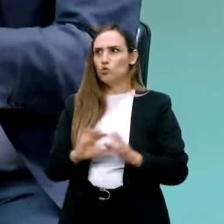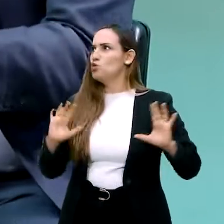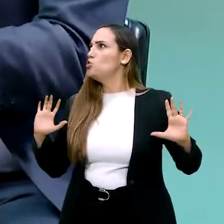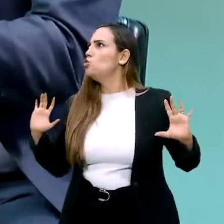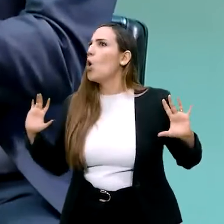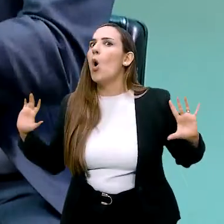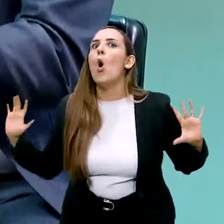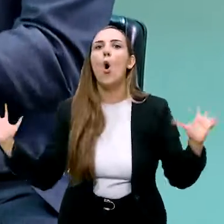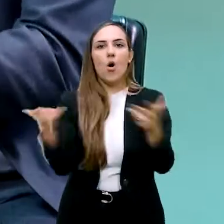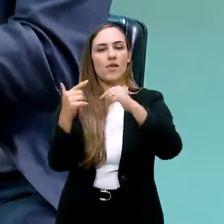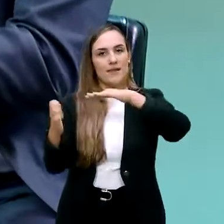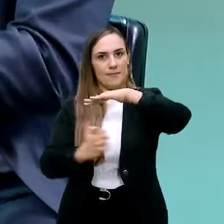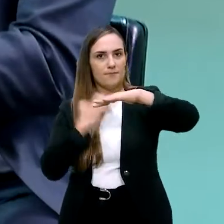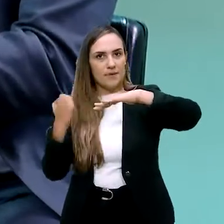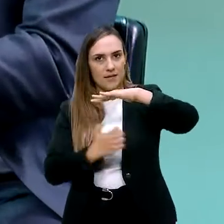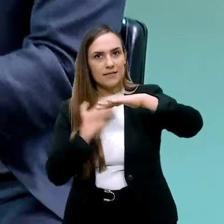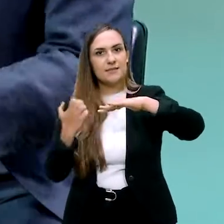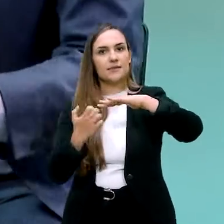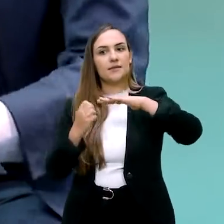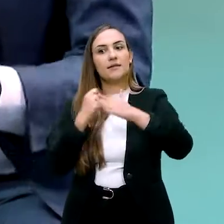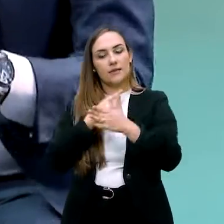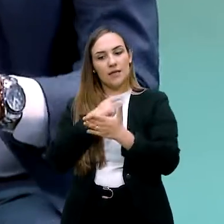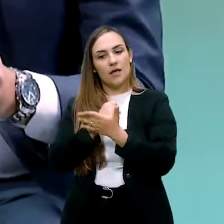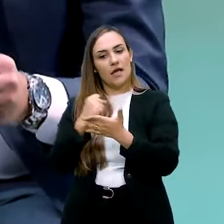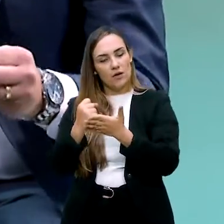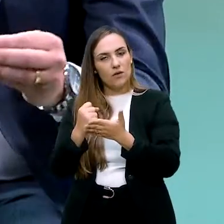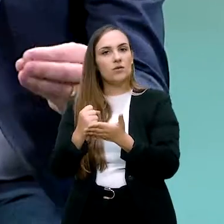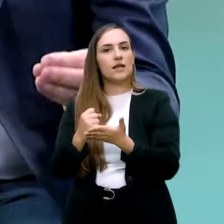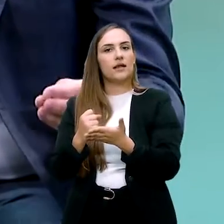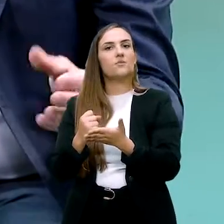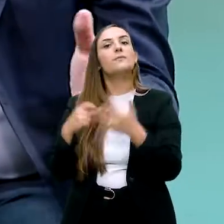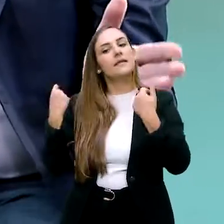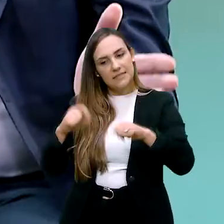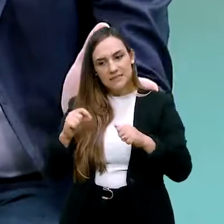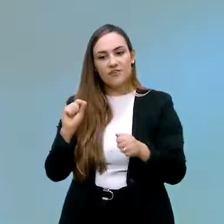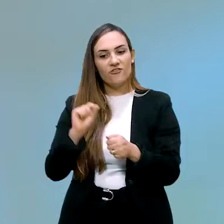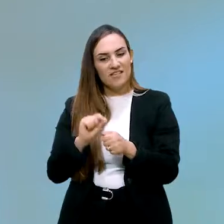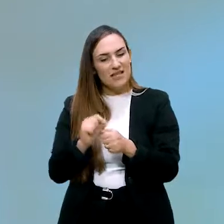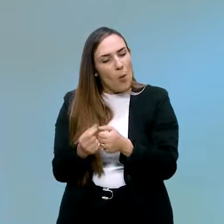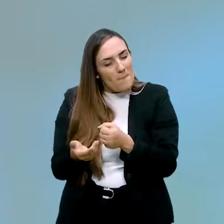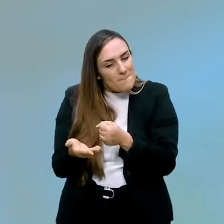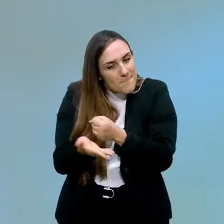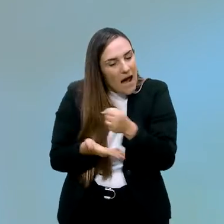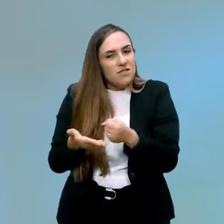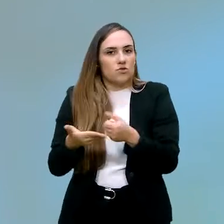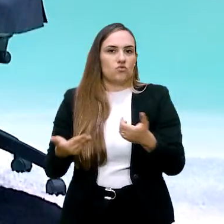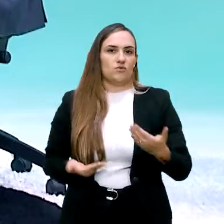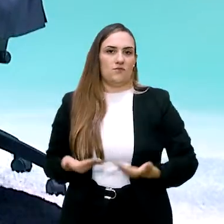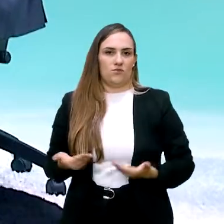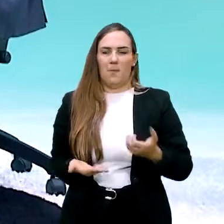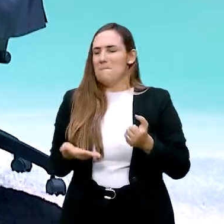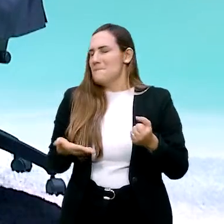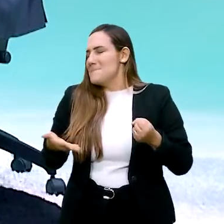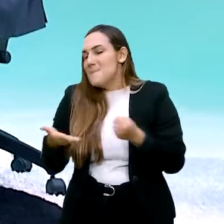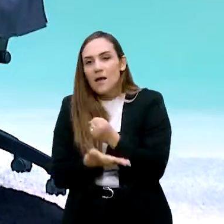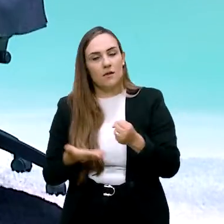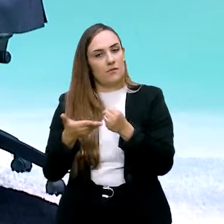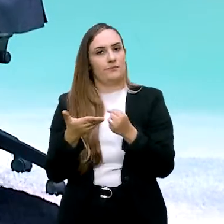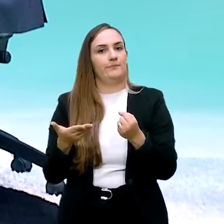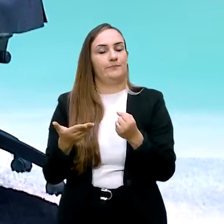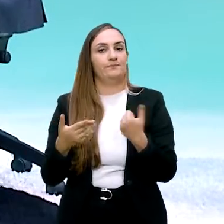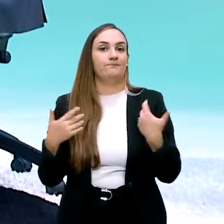operadoras que têm contratos regulamentados devem obrigatoriamente fornecer aos seus usuários. É o mínimo do mínimo ali. É o básico,